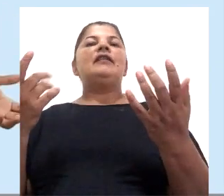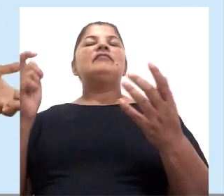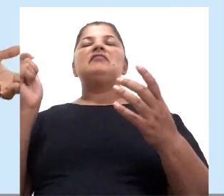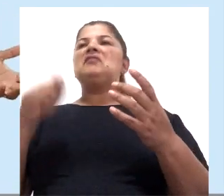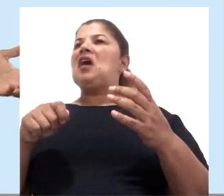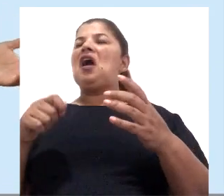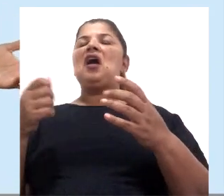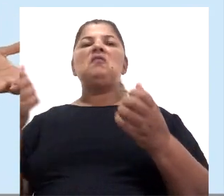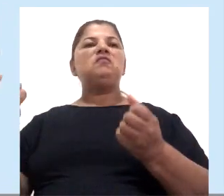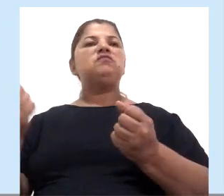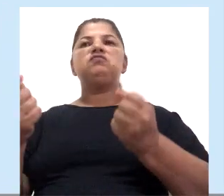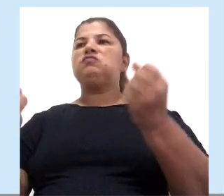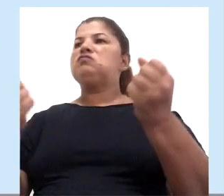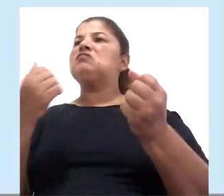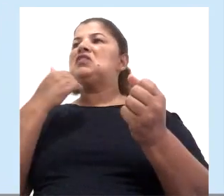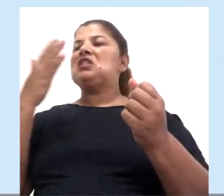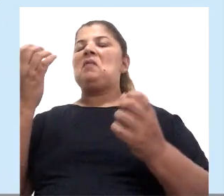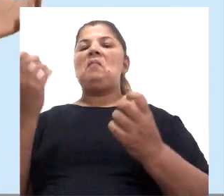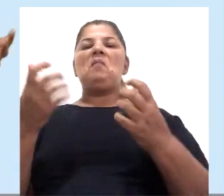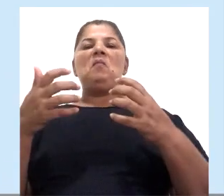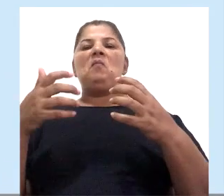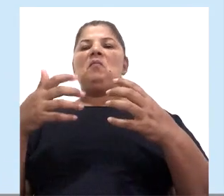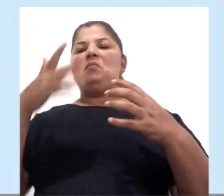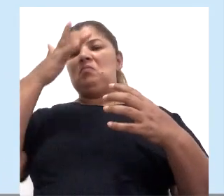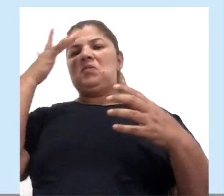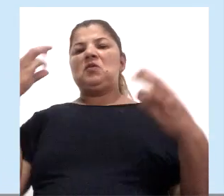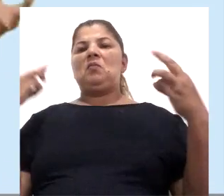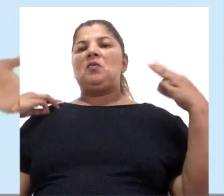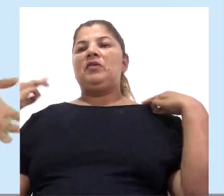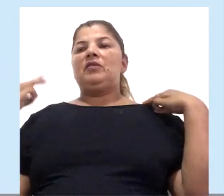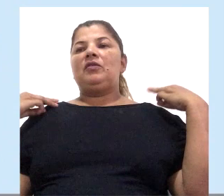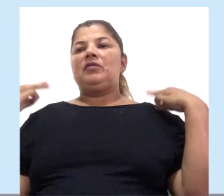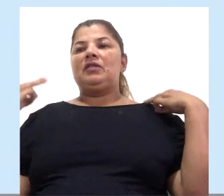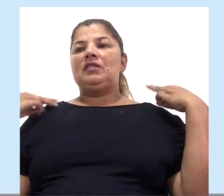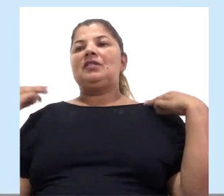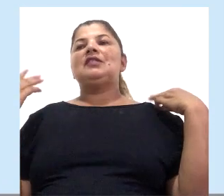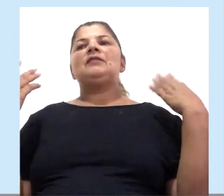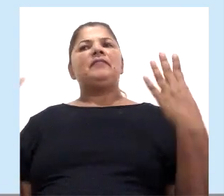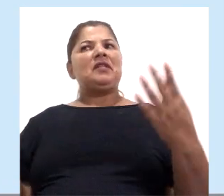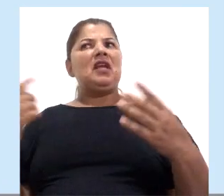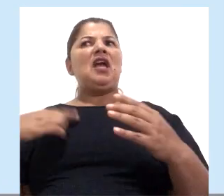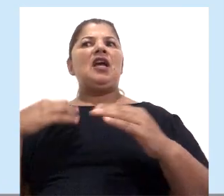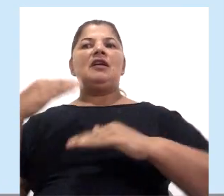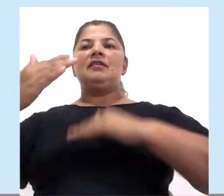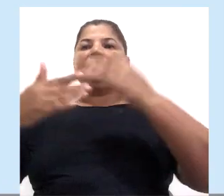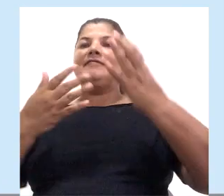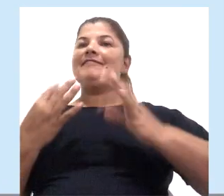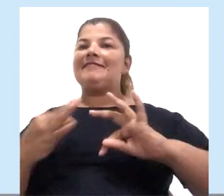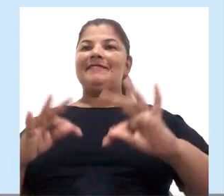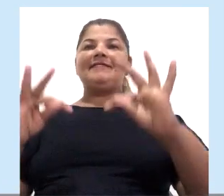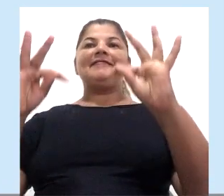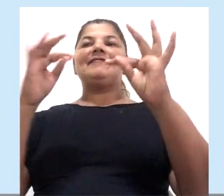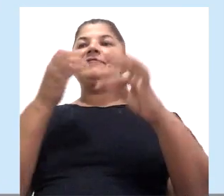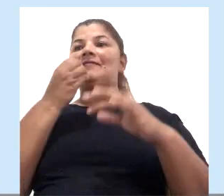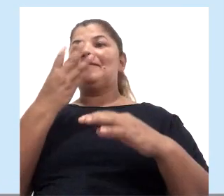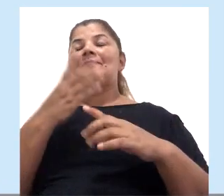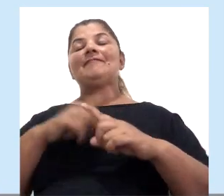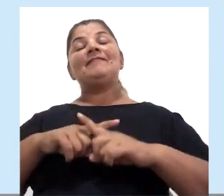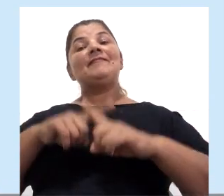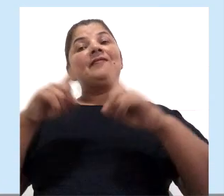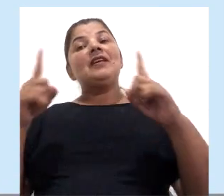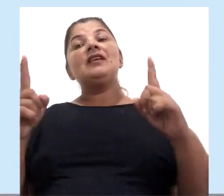de motoristas. Então, isso são inovações assim espetaculares se a gente for comparar, né, a ideia de